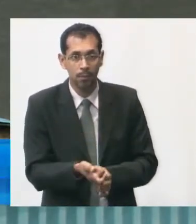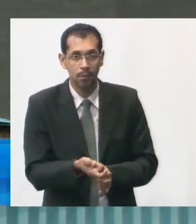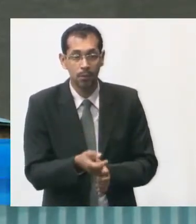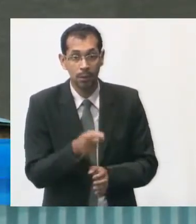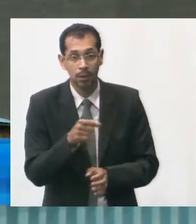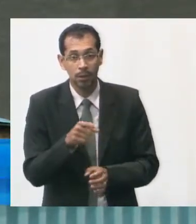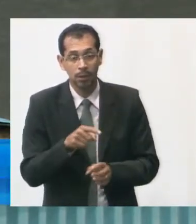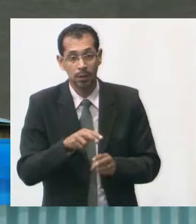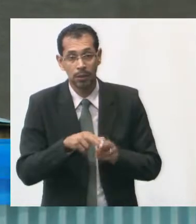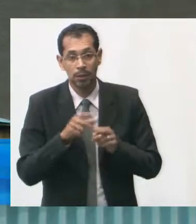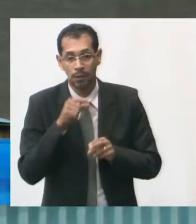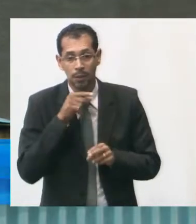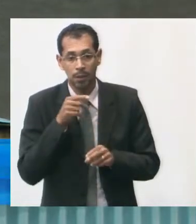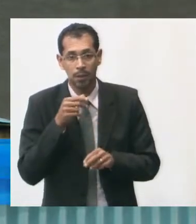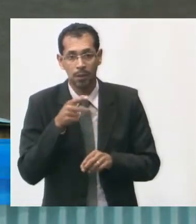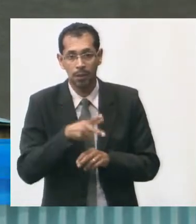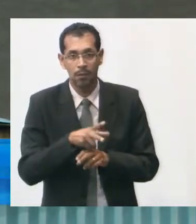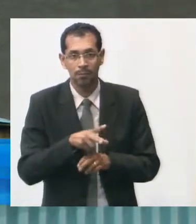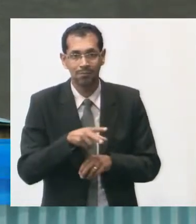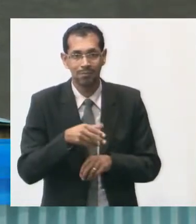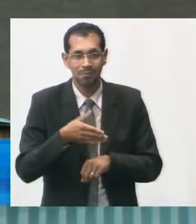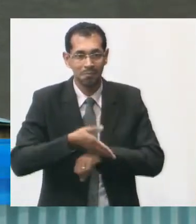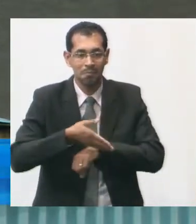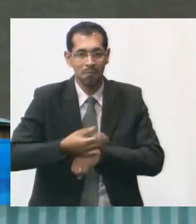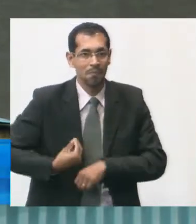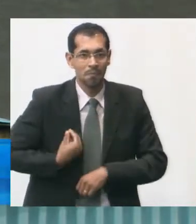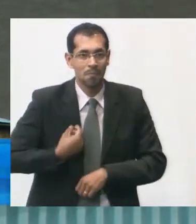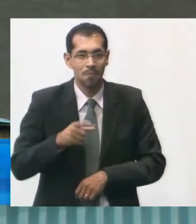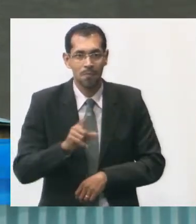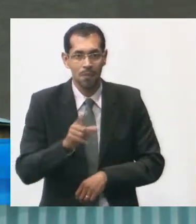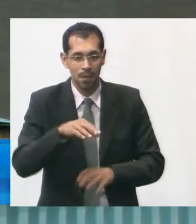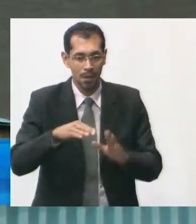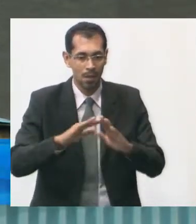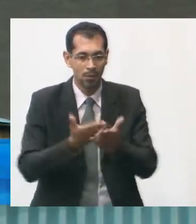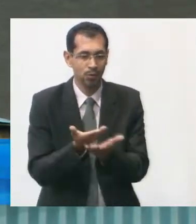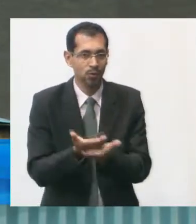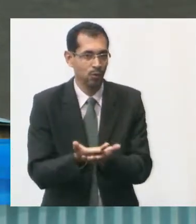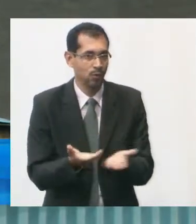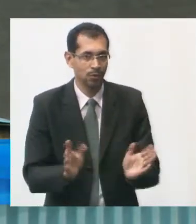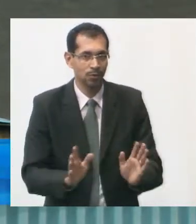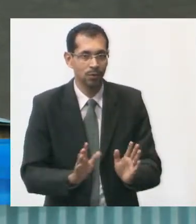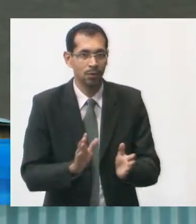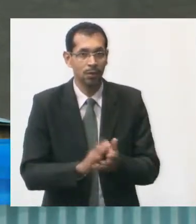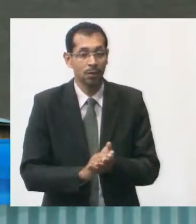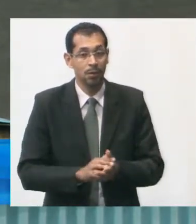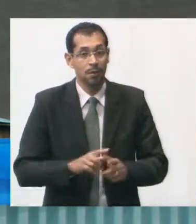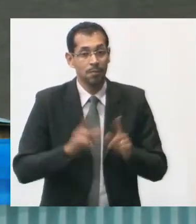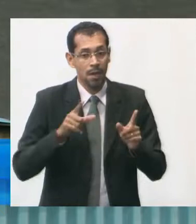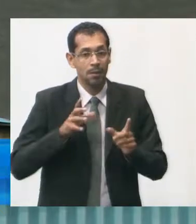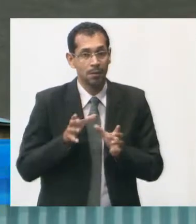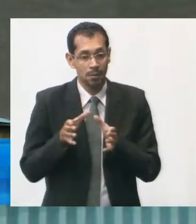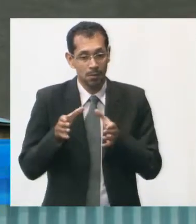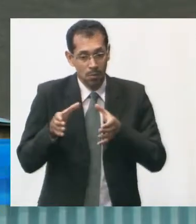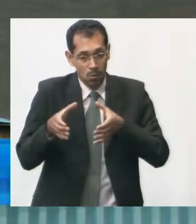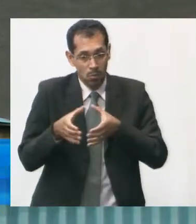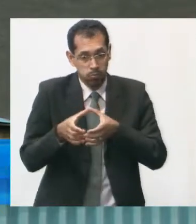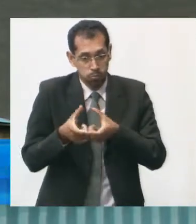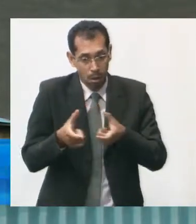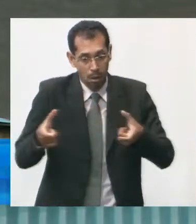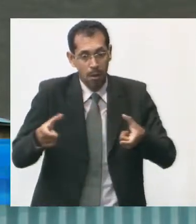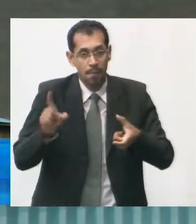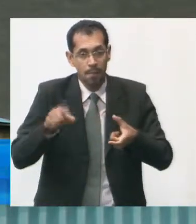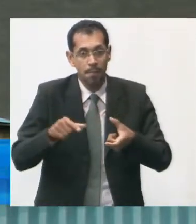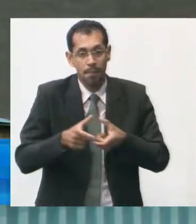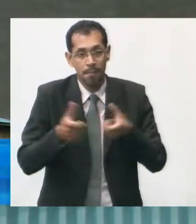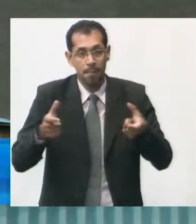muito, hoje temos muitas crianças autistas, muitos cadeirantes, muitas crianças com deficiência visual, muitas crianças surdas, então há o grito. Mas